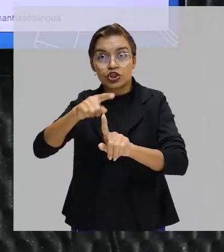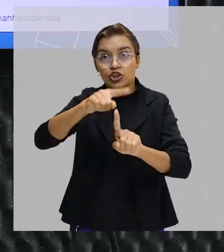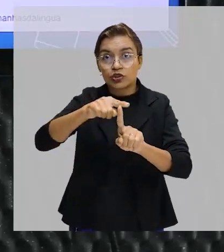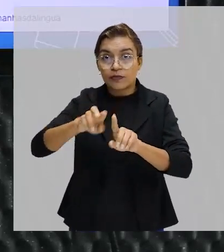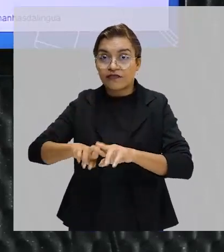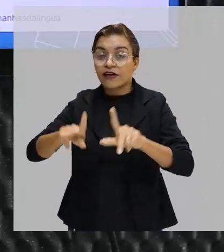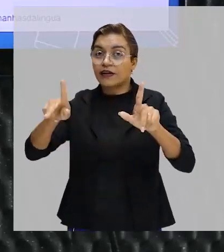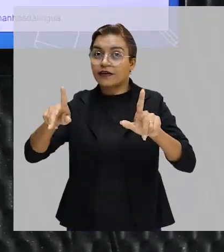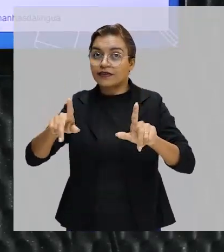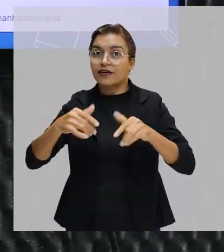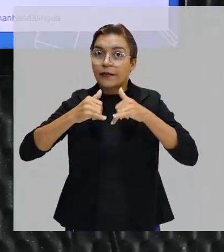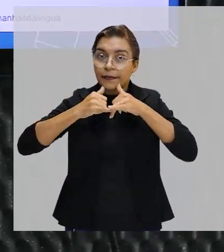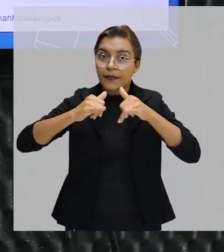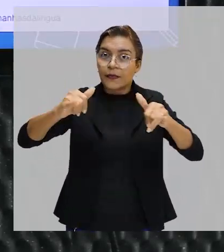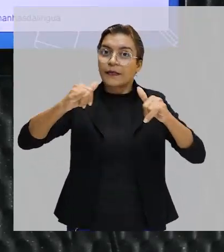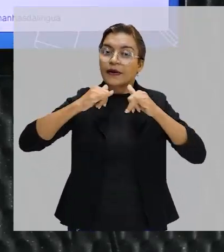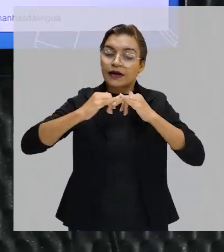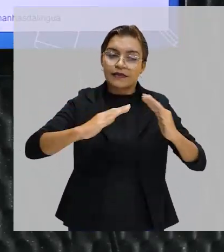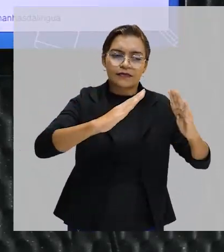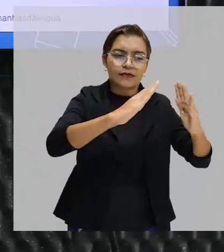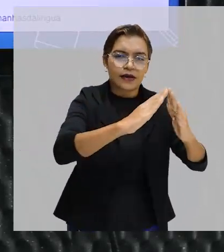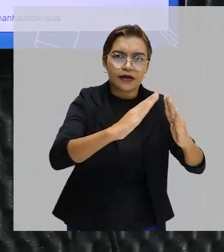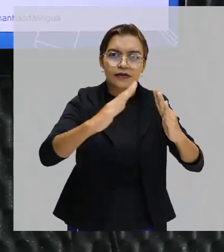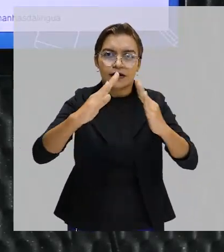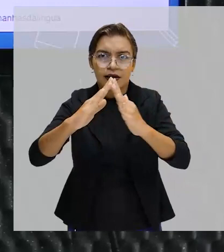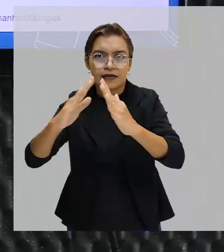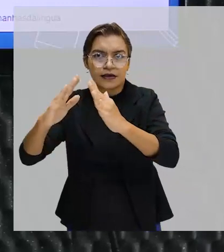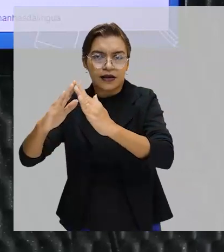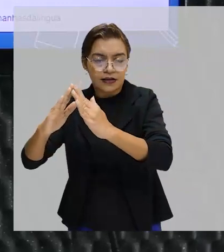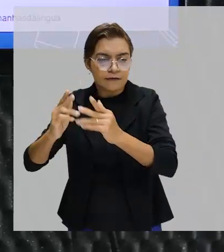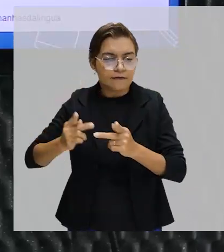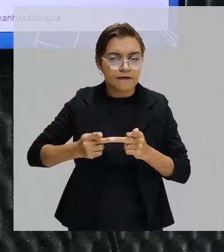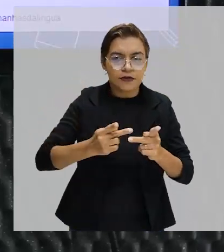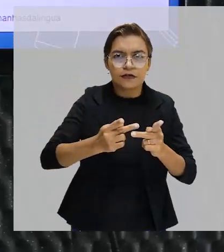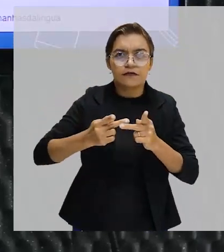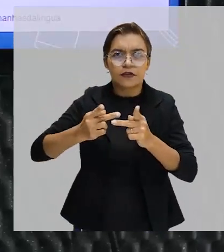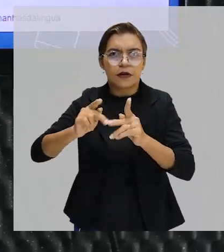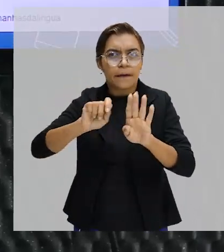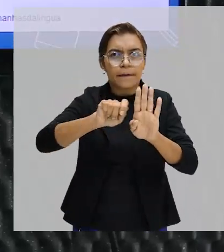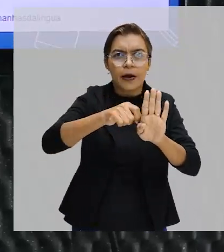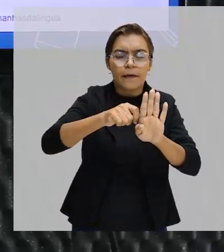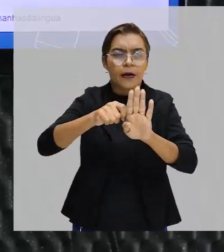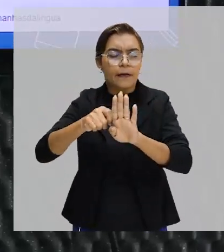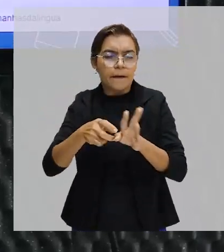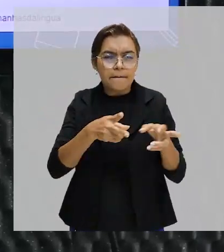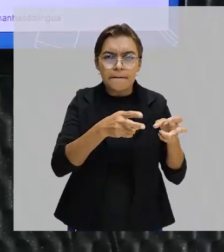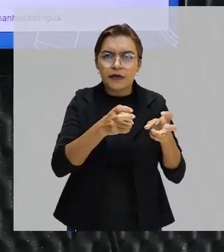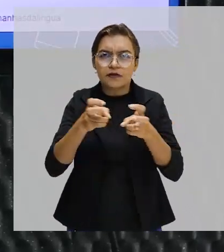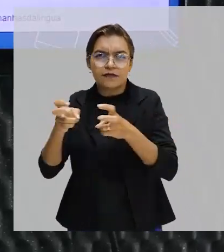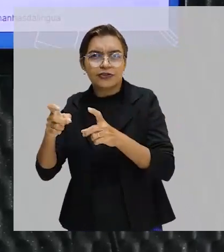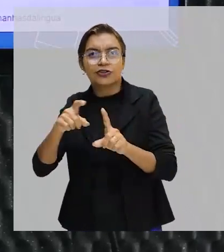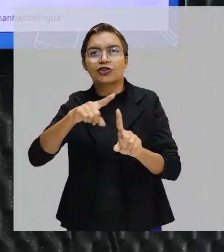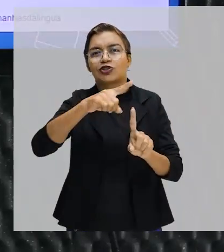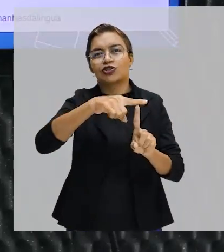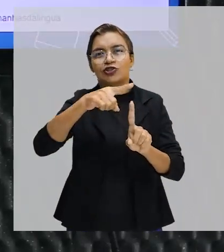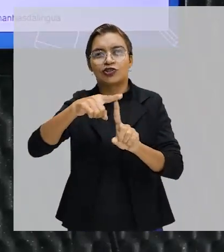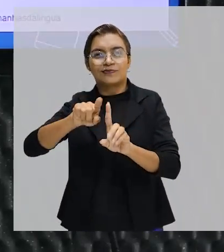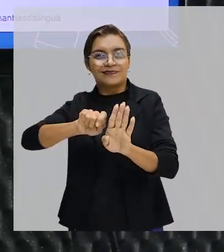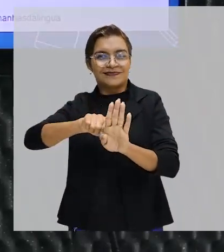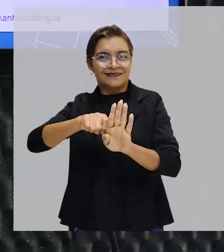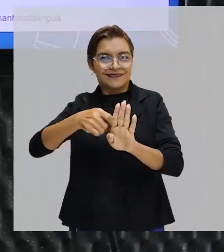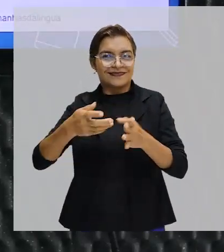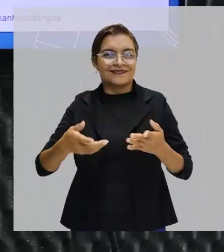propaganda foi feita de porta em porta. As pessoas vão observando e existem diferentes tipos de